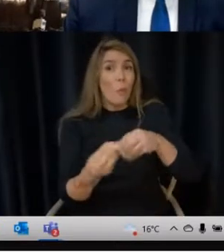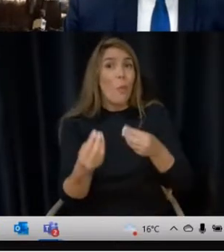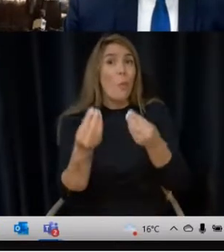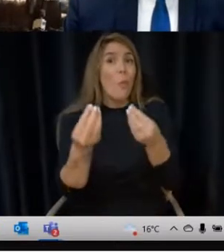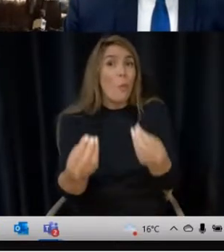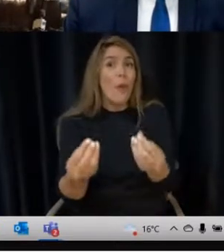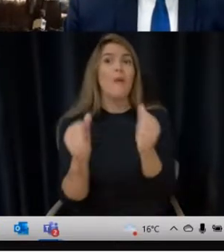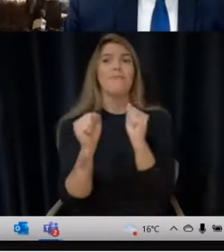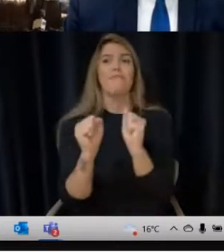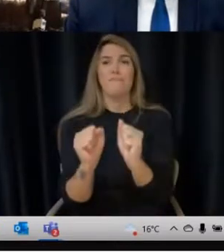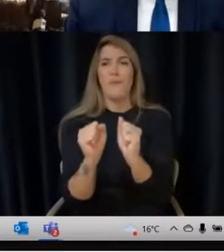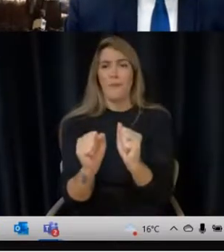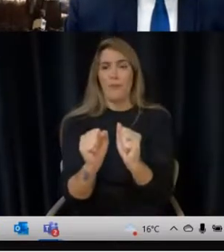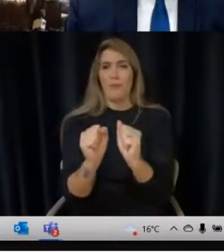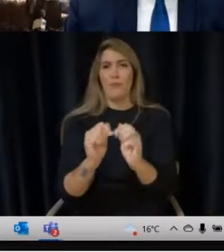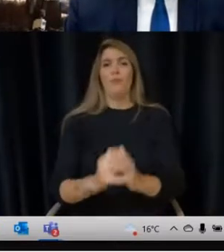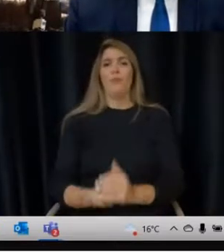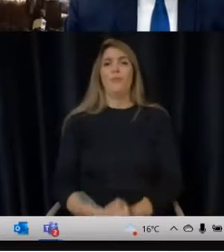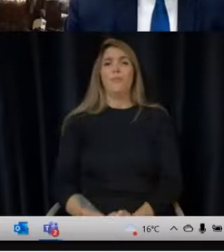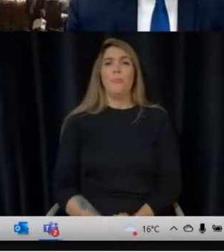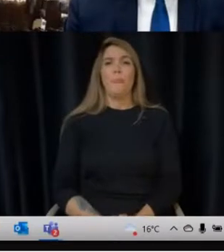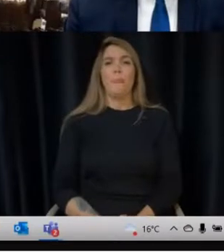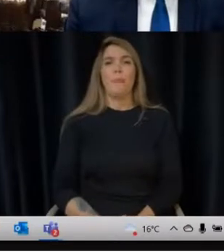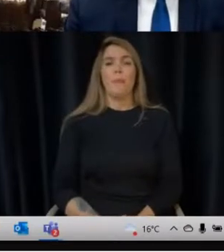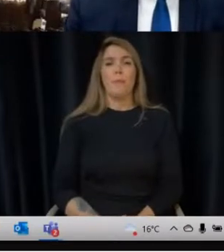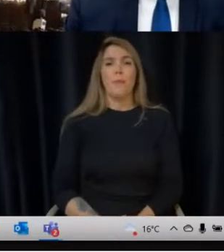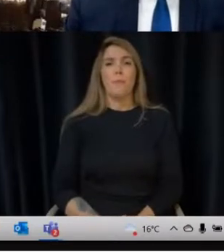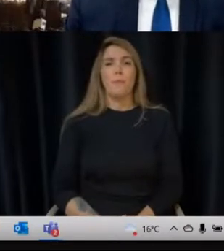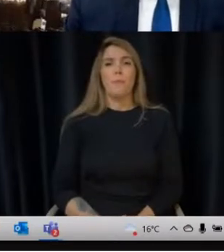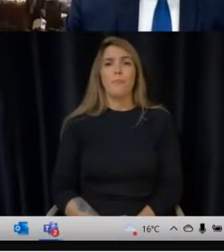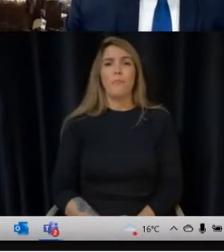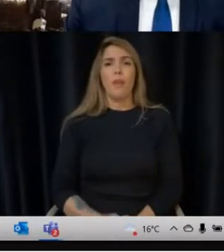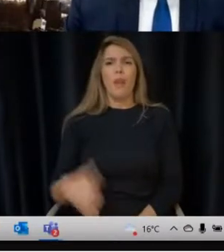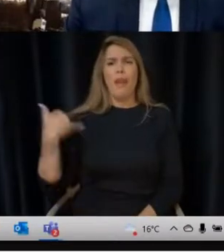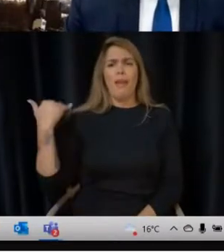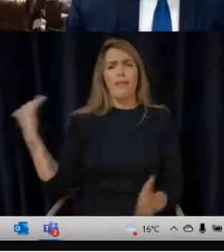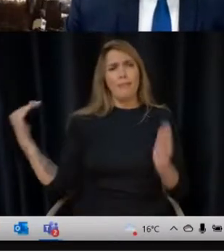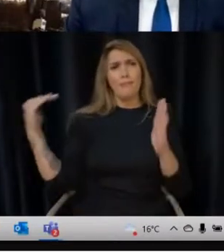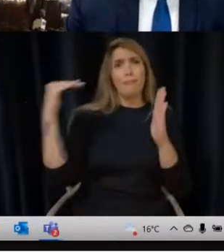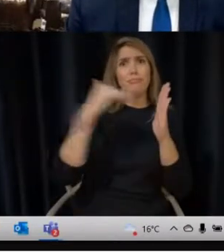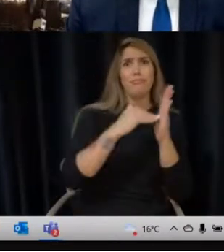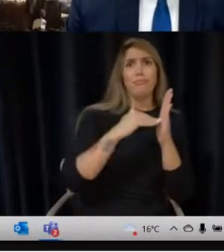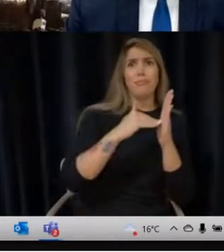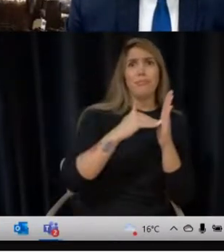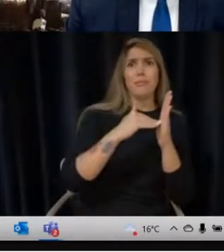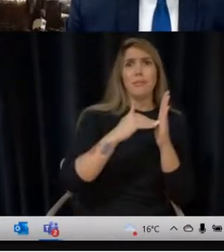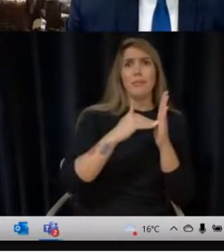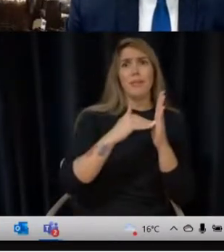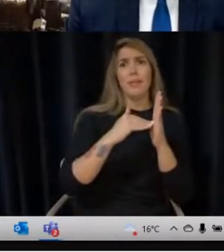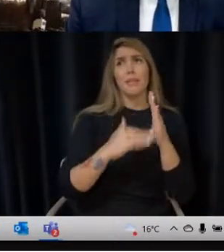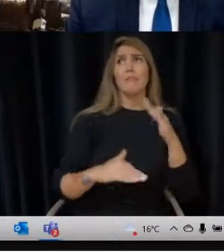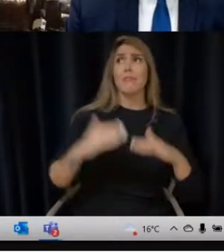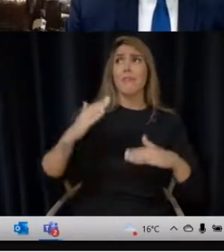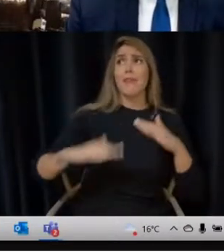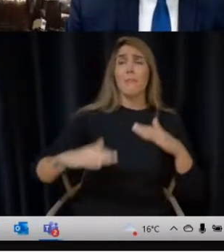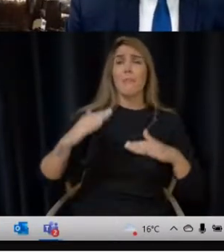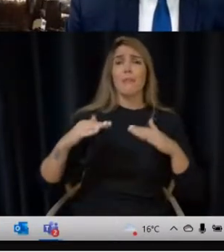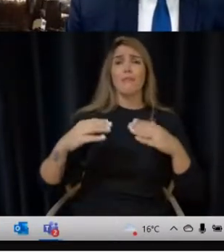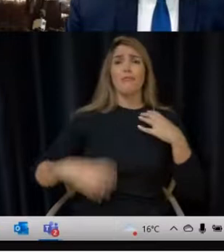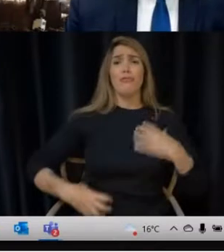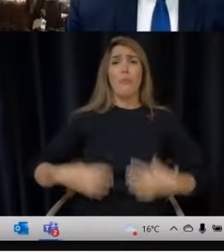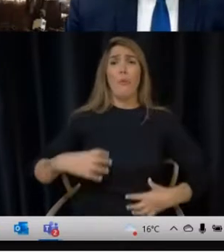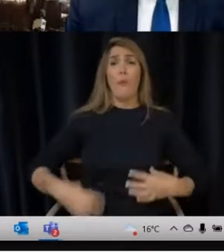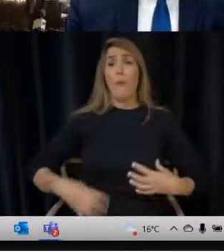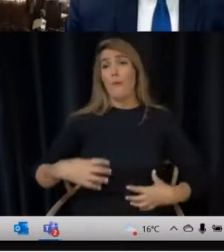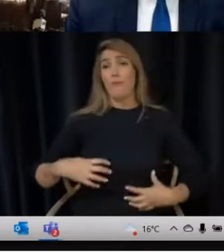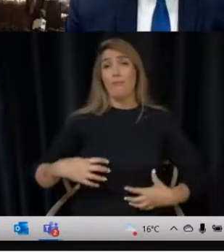Em relação à idade máxima, isso depende do órgão e da gravidade também do receptor, tá? Então, por